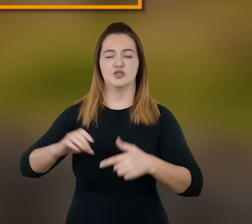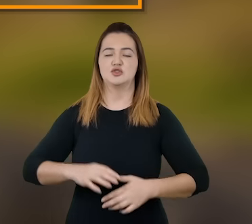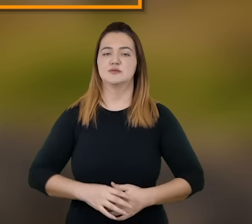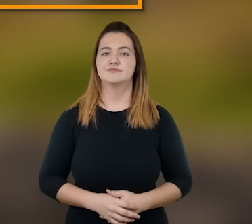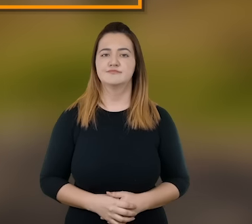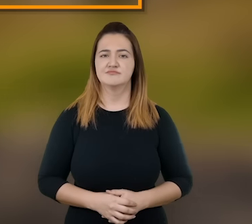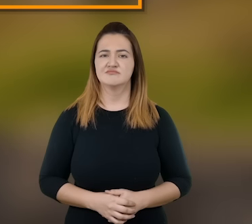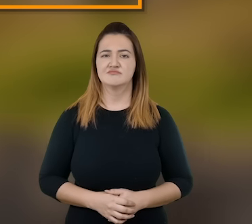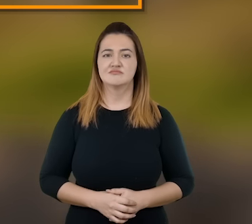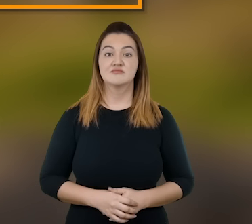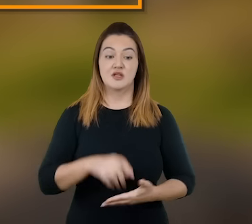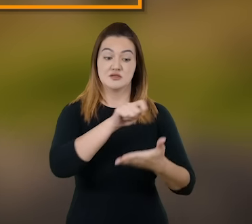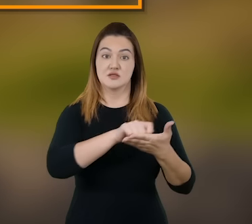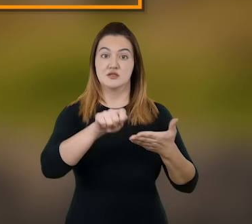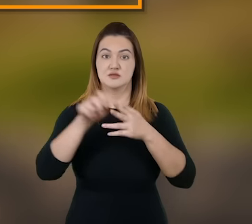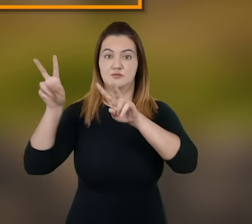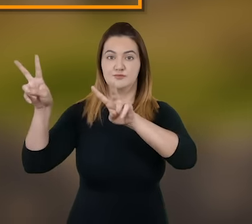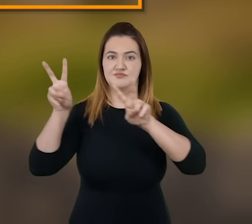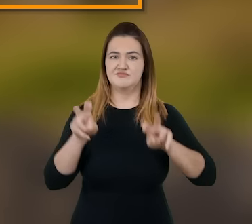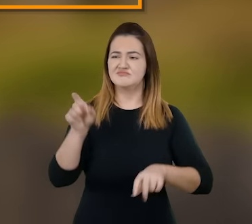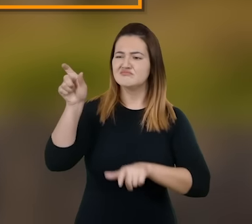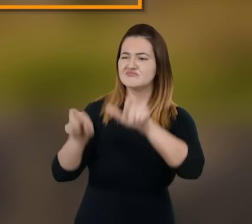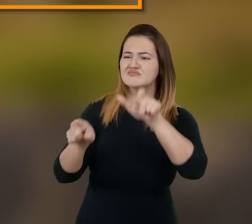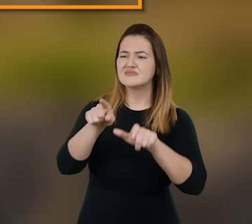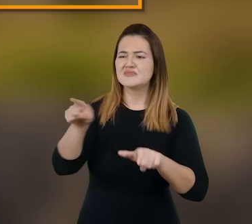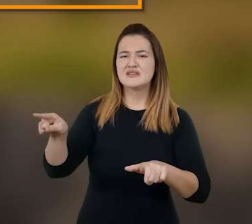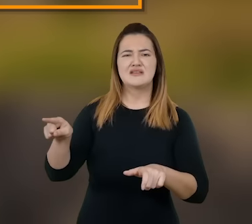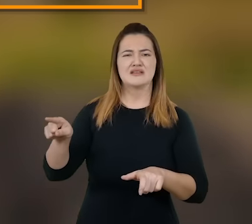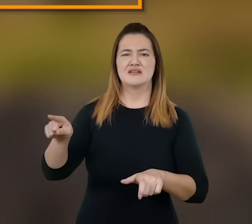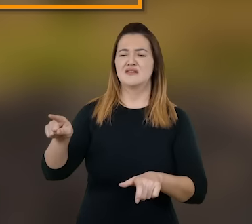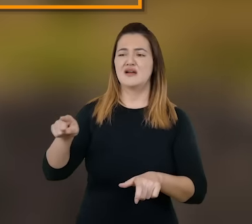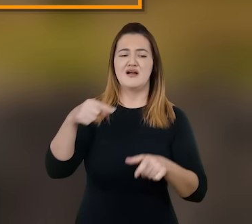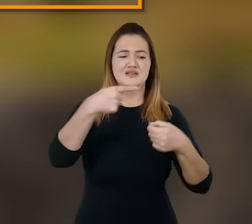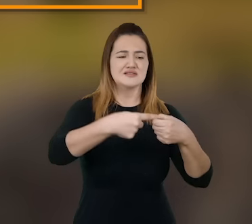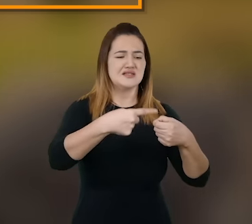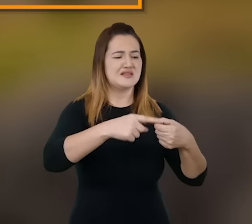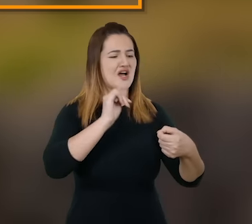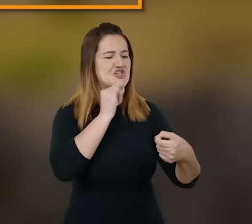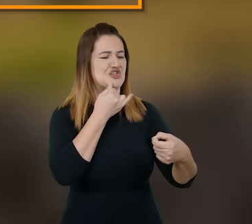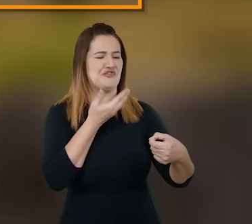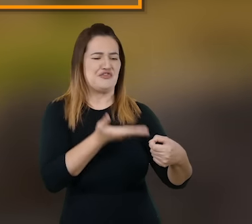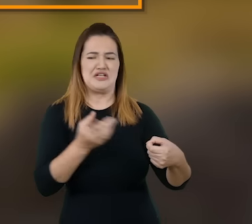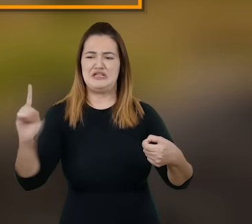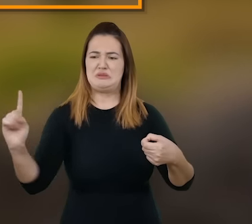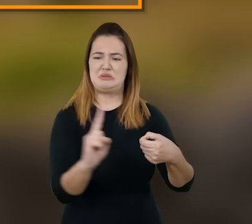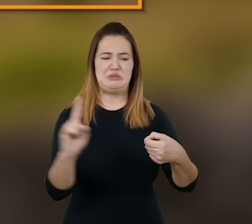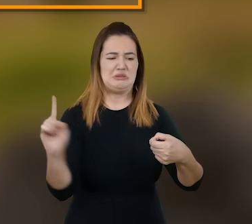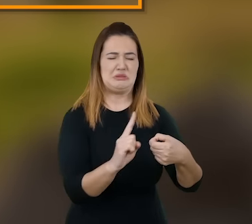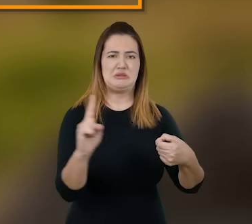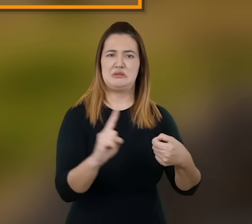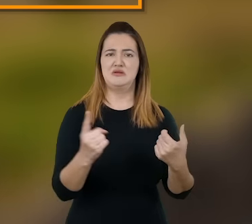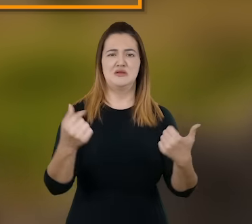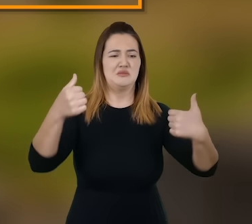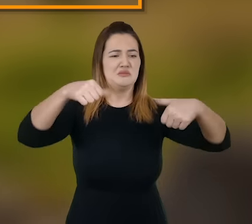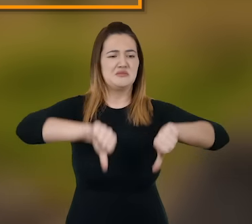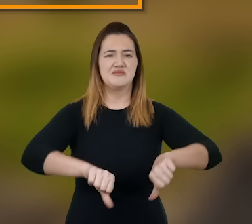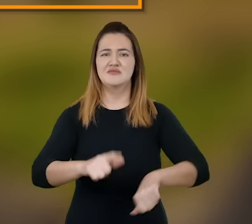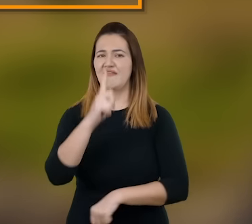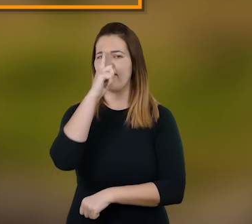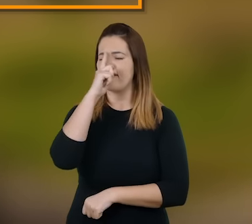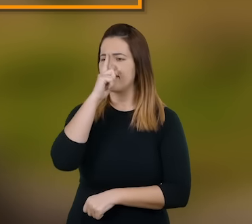Que habitantes, ó cidade infeliz, recebeste em lugar de quem? Infelizmente, para a grande calamidade da